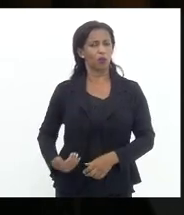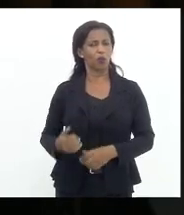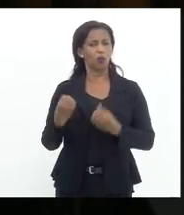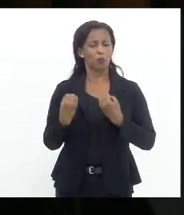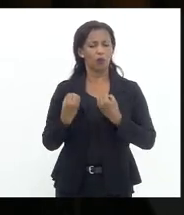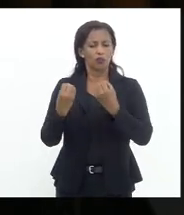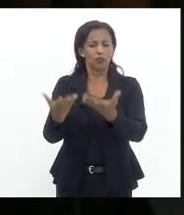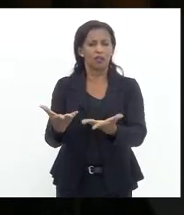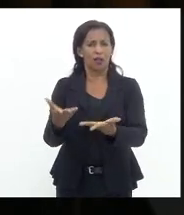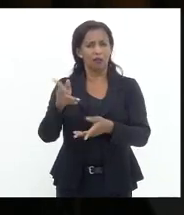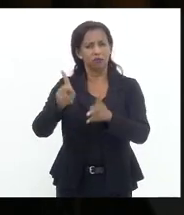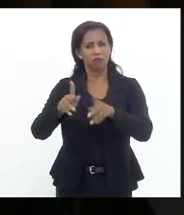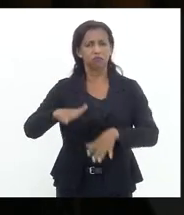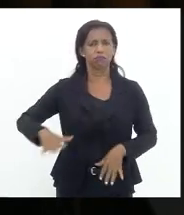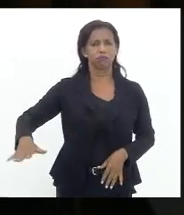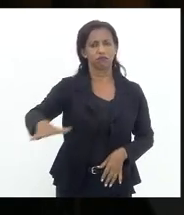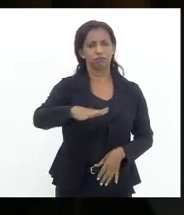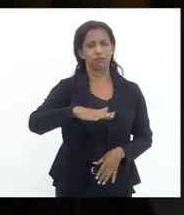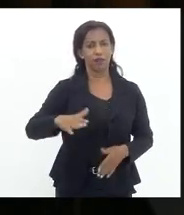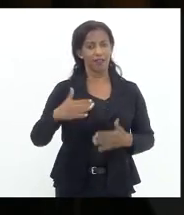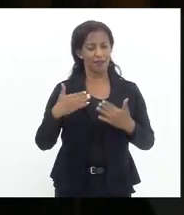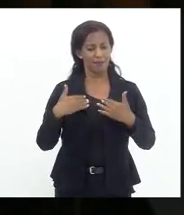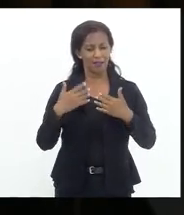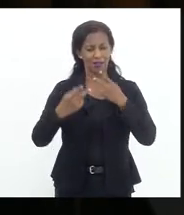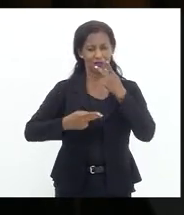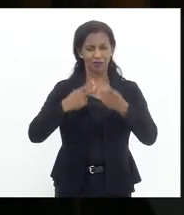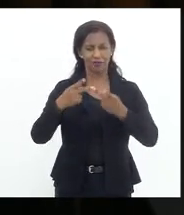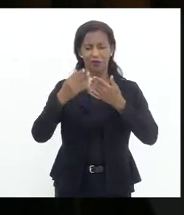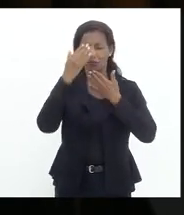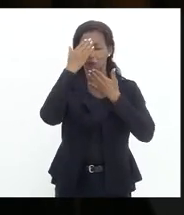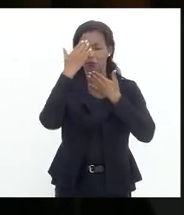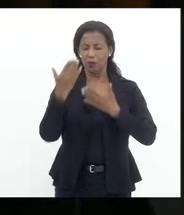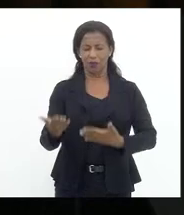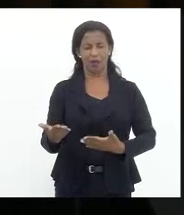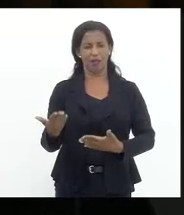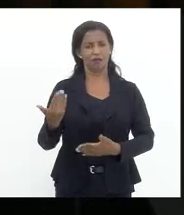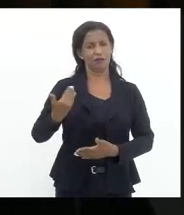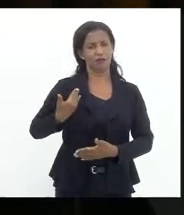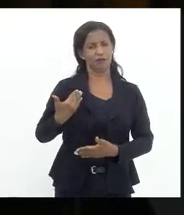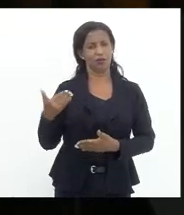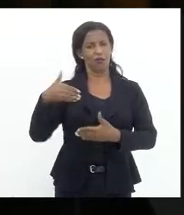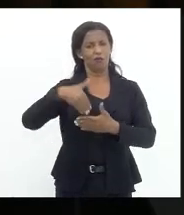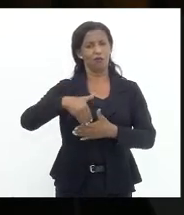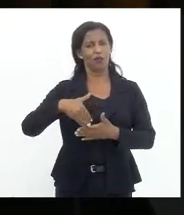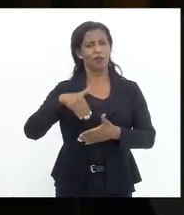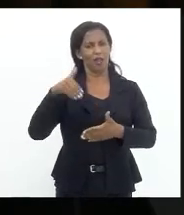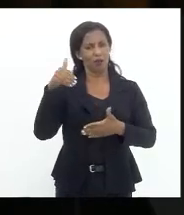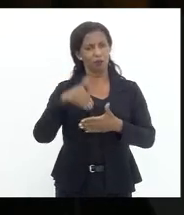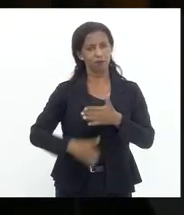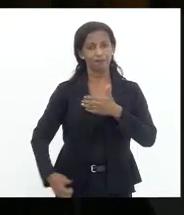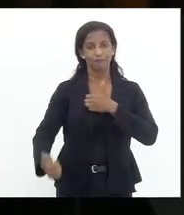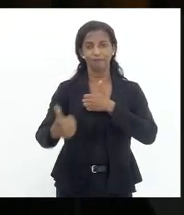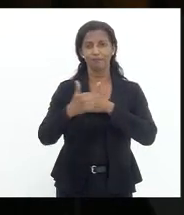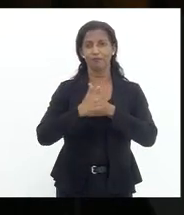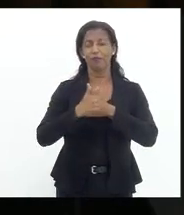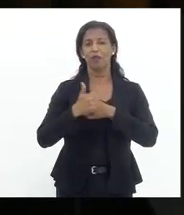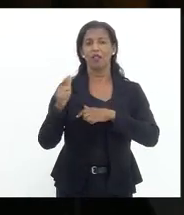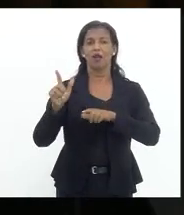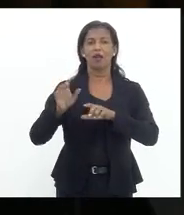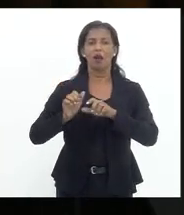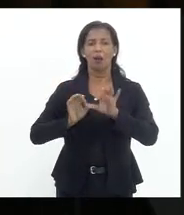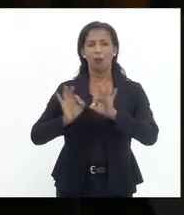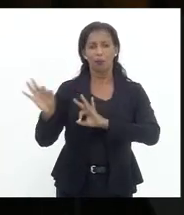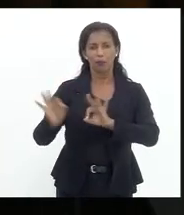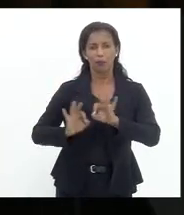Eram essas as minhas palavras. Muito obrigada aos colegas que votaram positivamente ao nosso